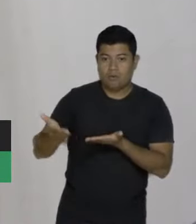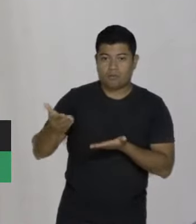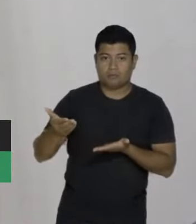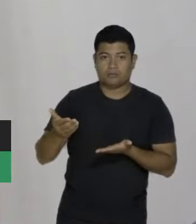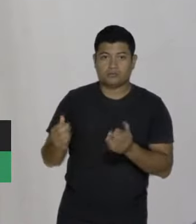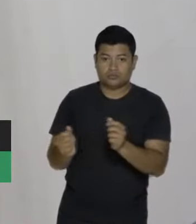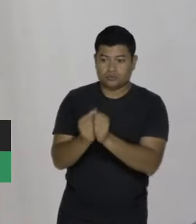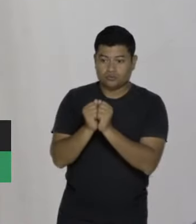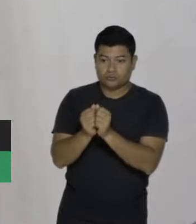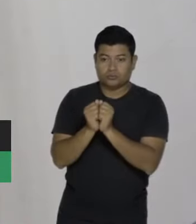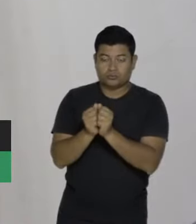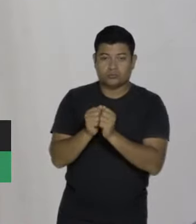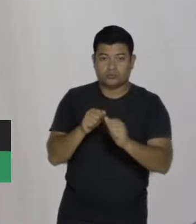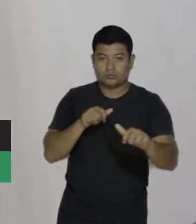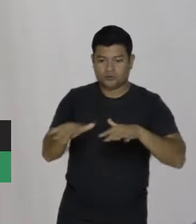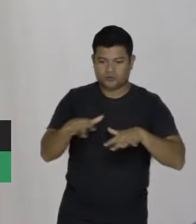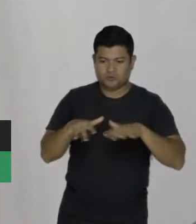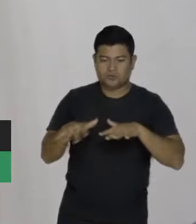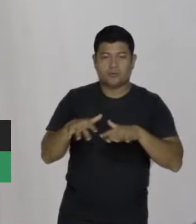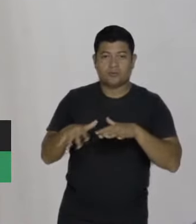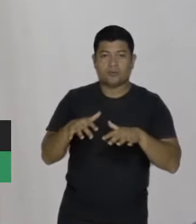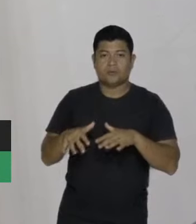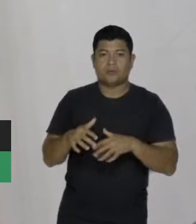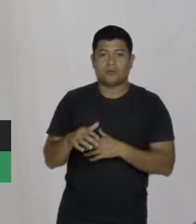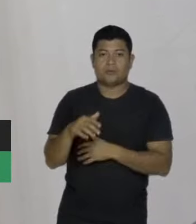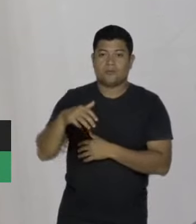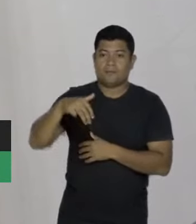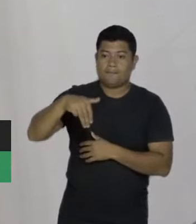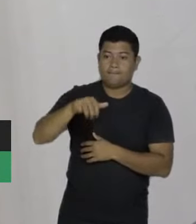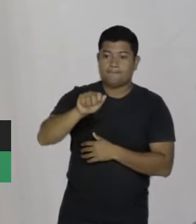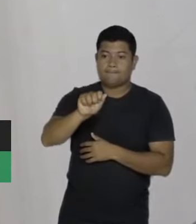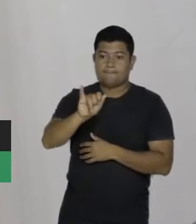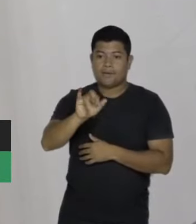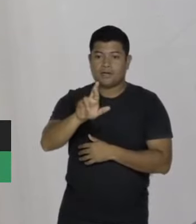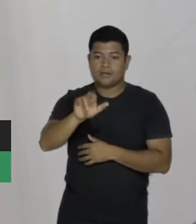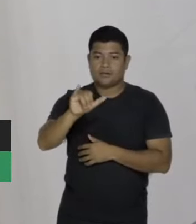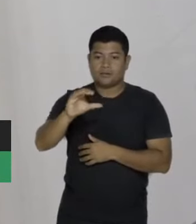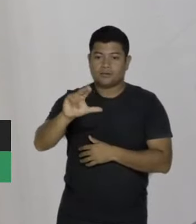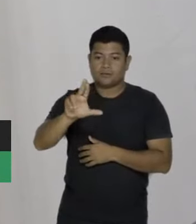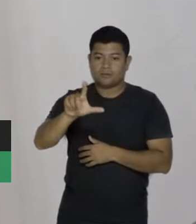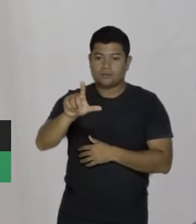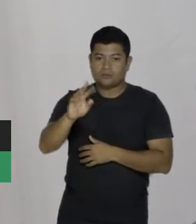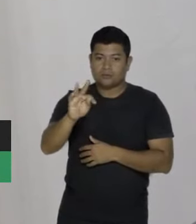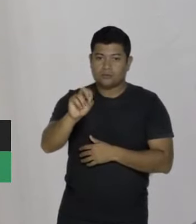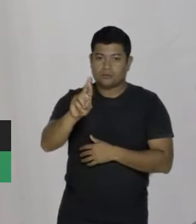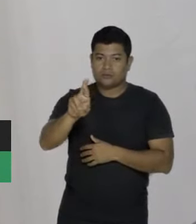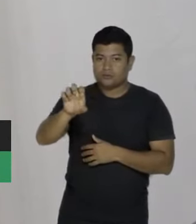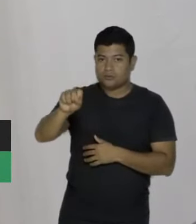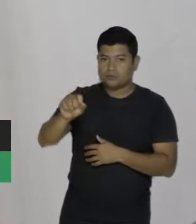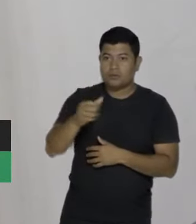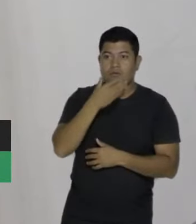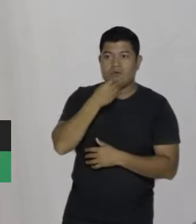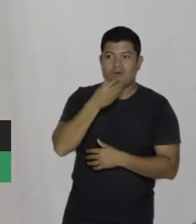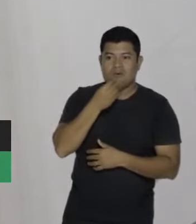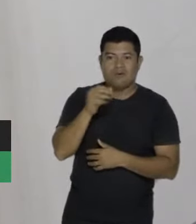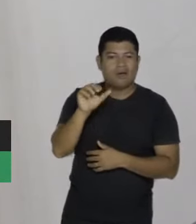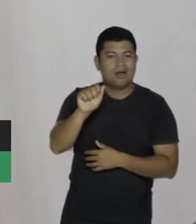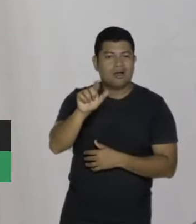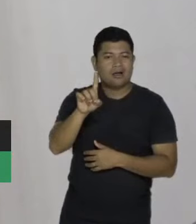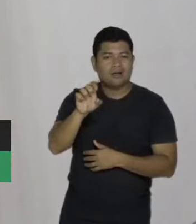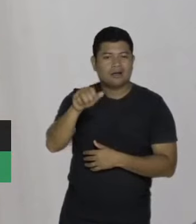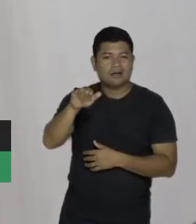com esse movimento, com maricultores do Ribeirão da Ilha, cito aqui o seu Ademir, que nós estivemos várias vezes